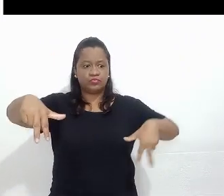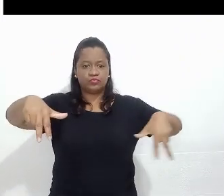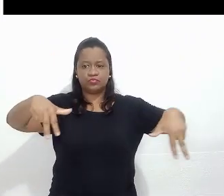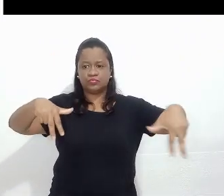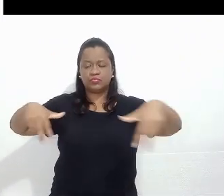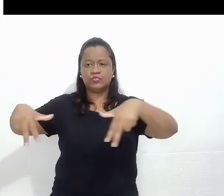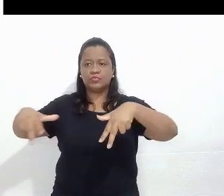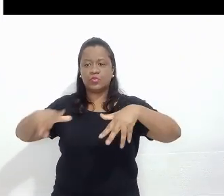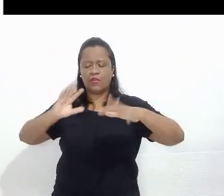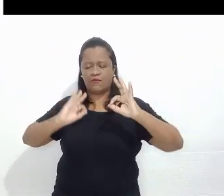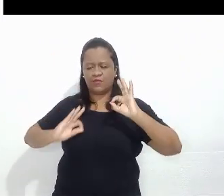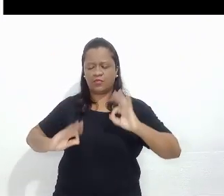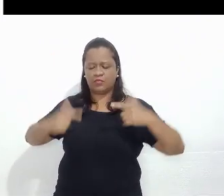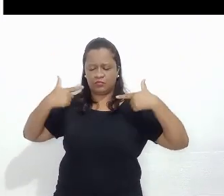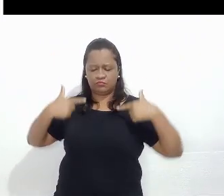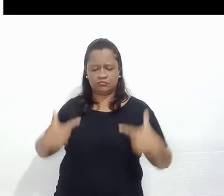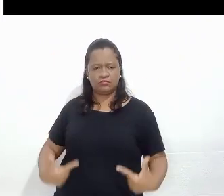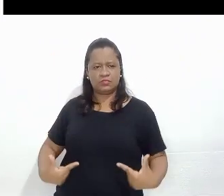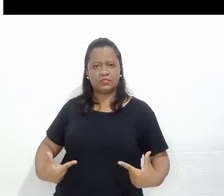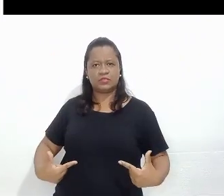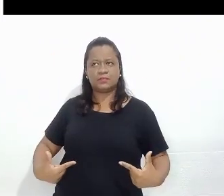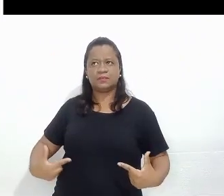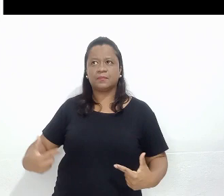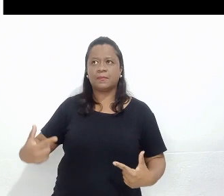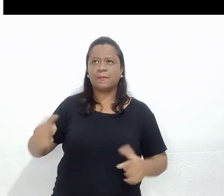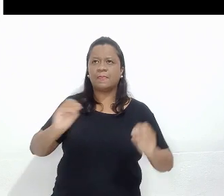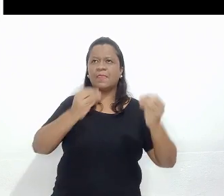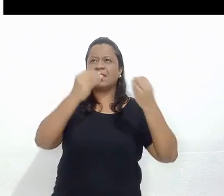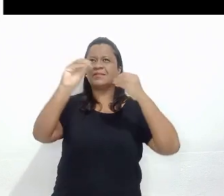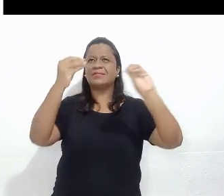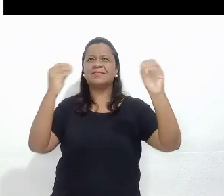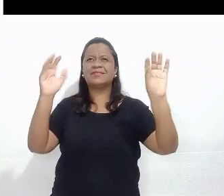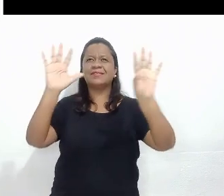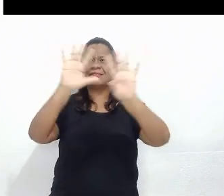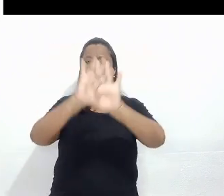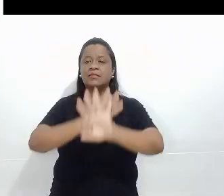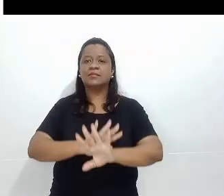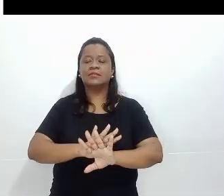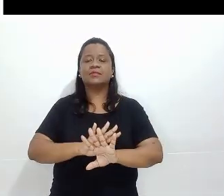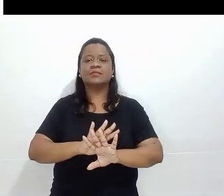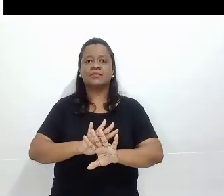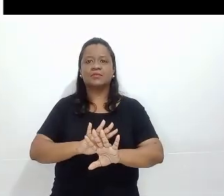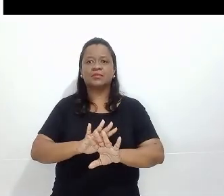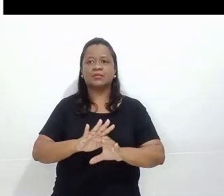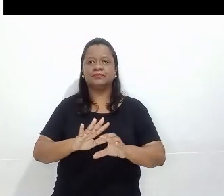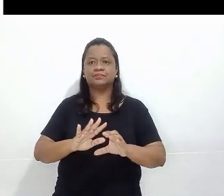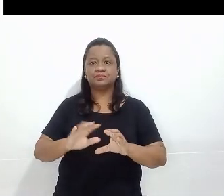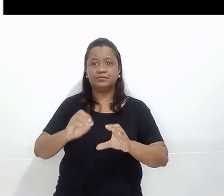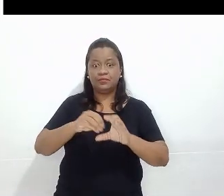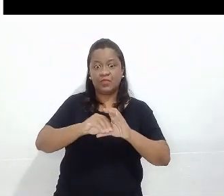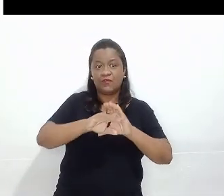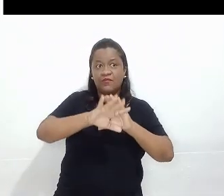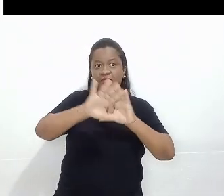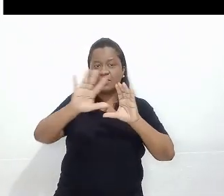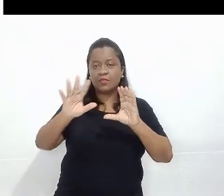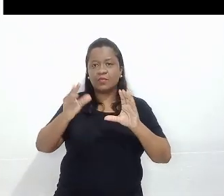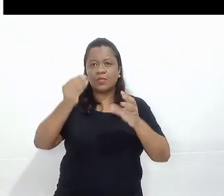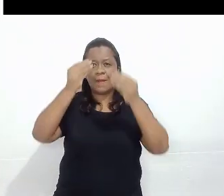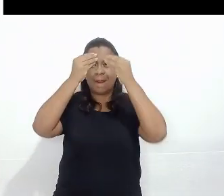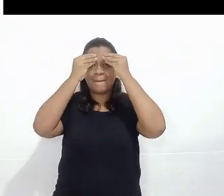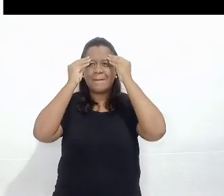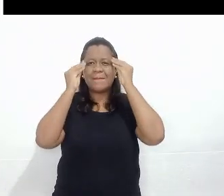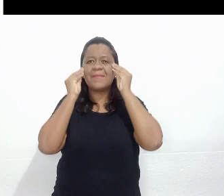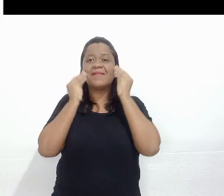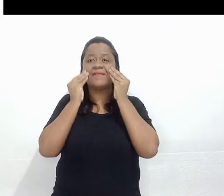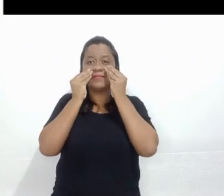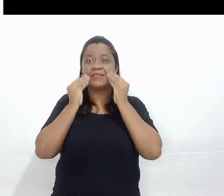com cenário, com filtros, com tudo que você imaginou, com maquiagem. Tá? A maquiagem tem um peso incrível no resultado de um